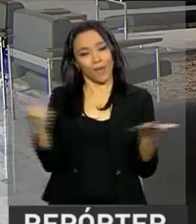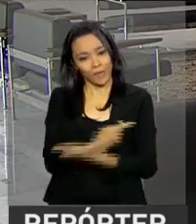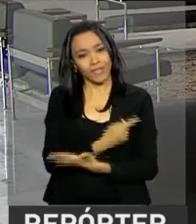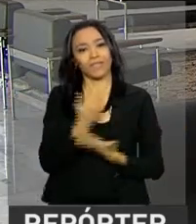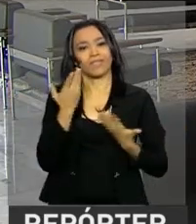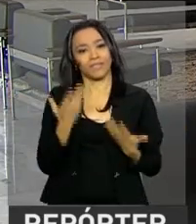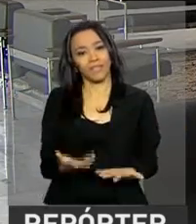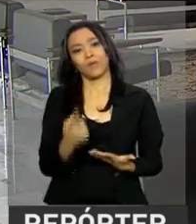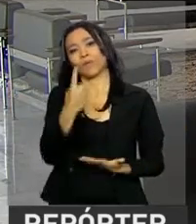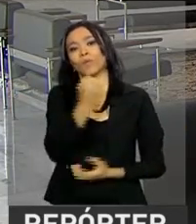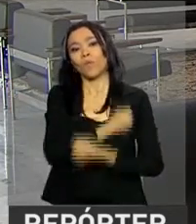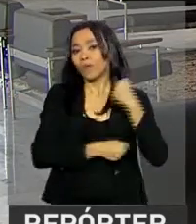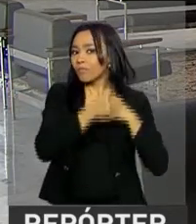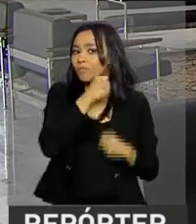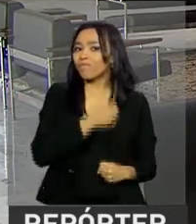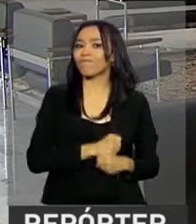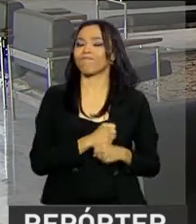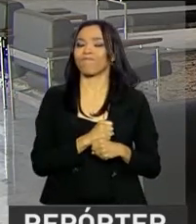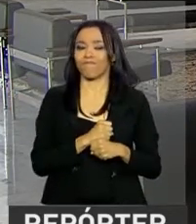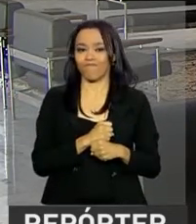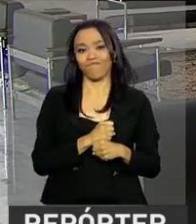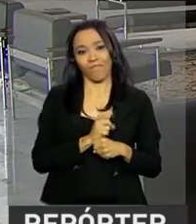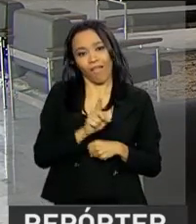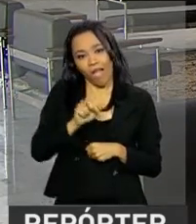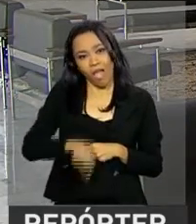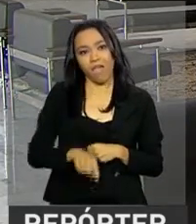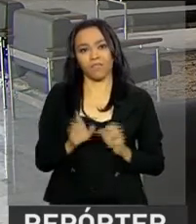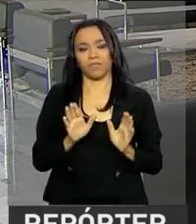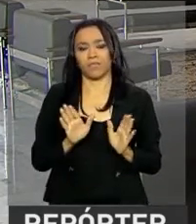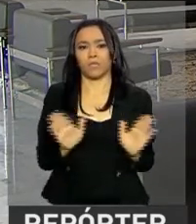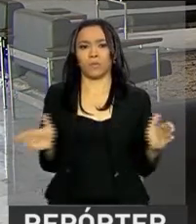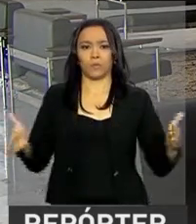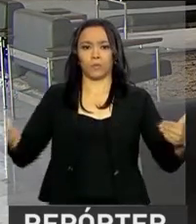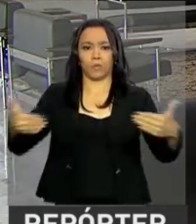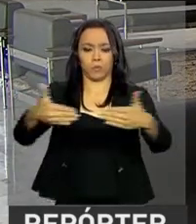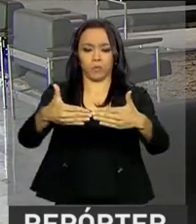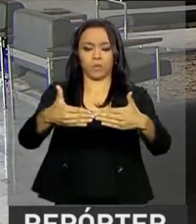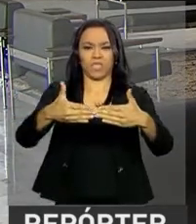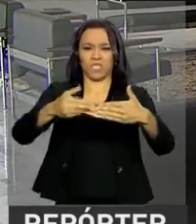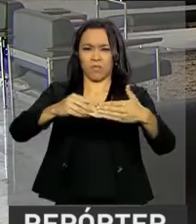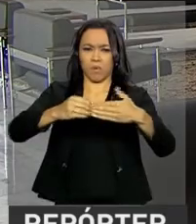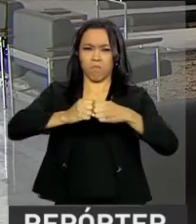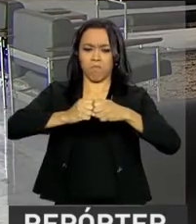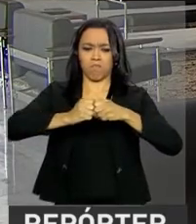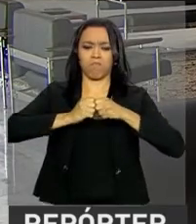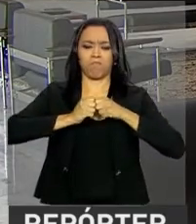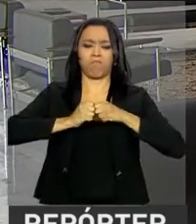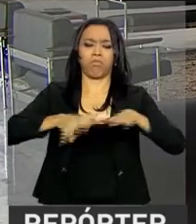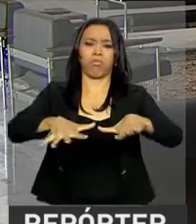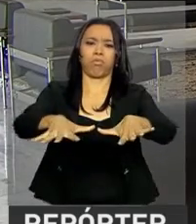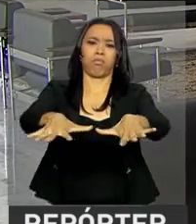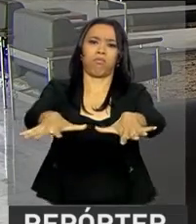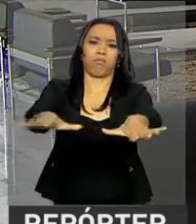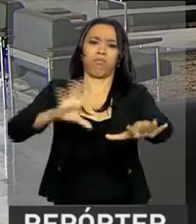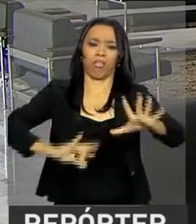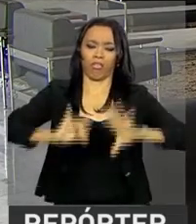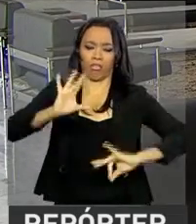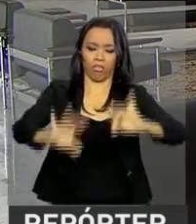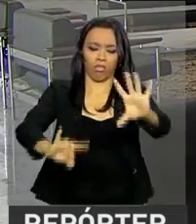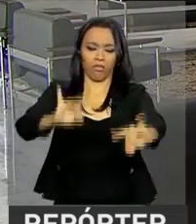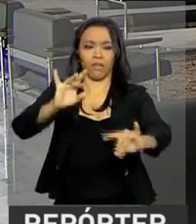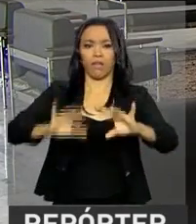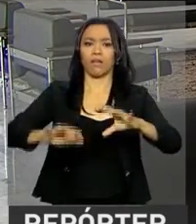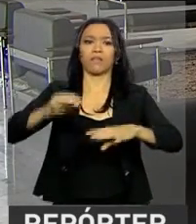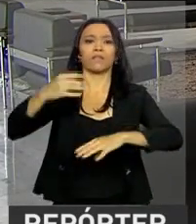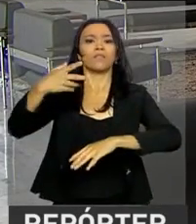do ano passado foi resultado do rompimento de uma barragem de rejeitos de minério admiramos a barragem